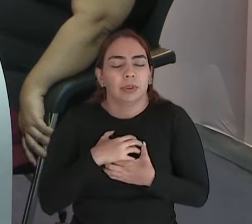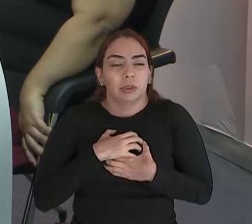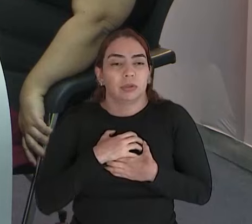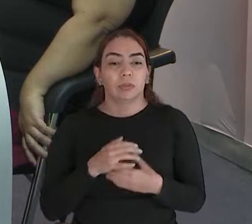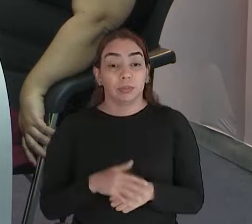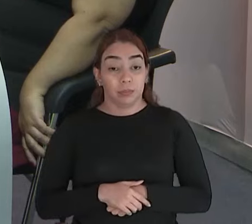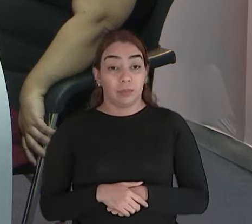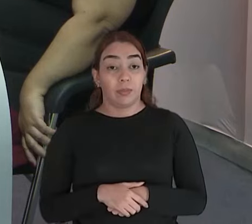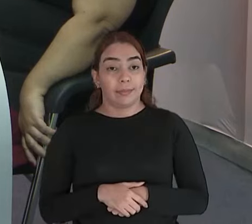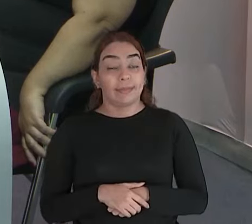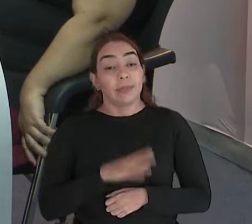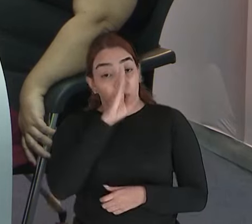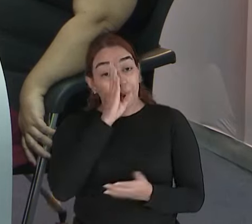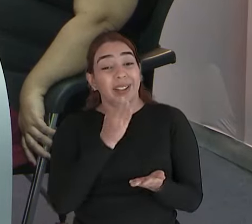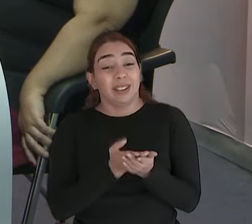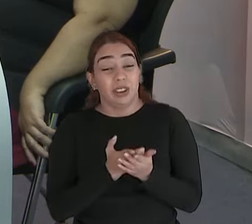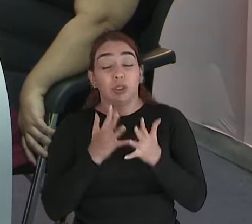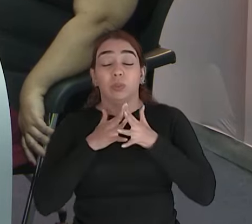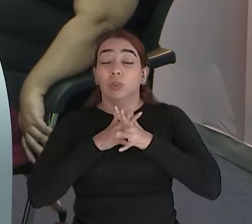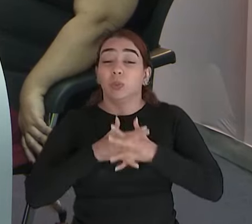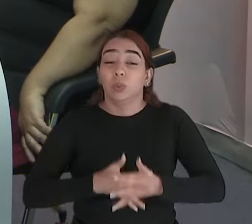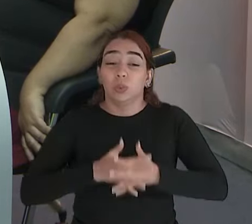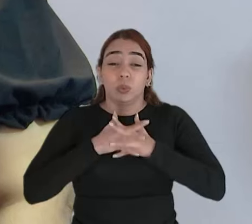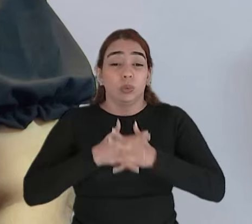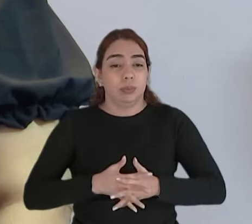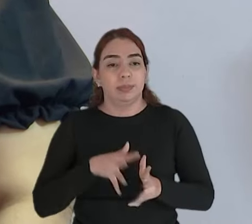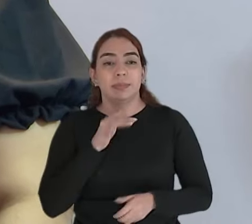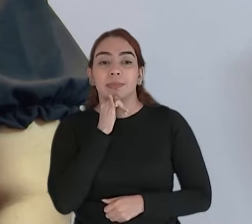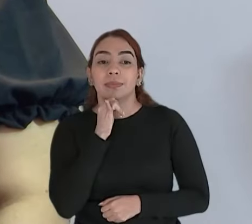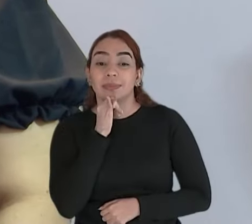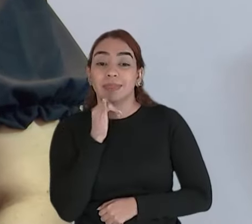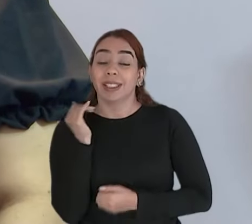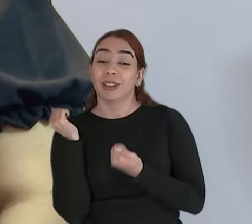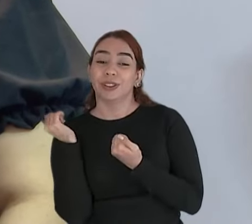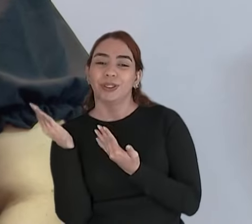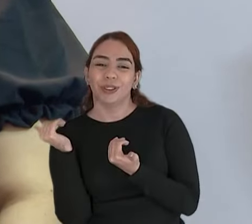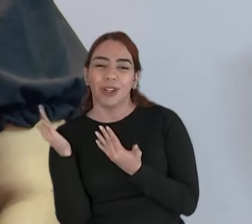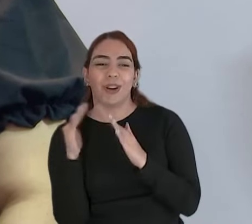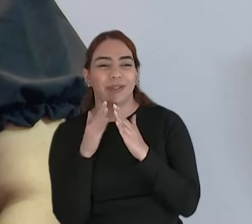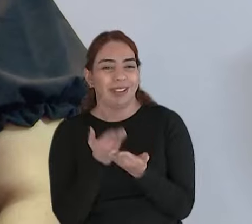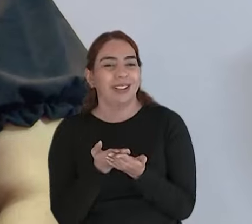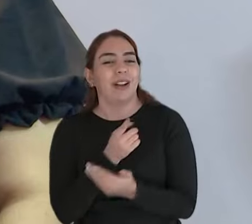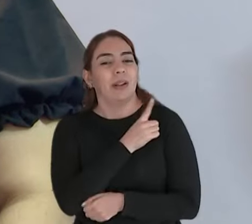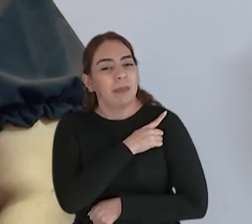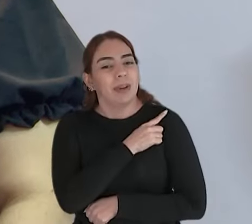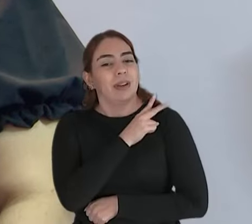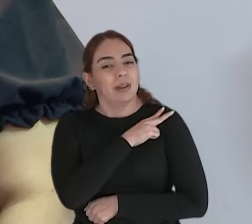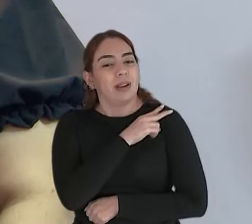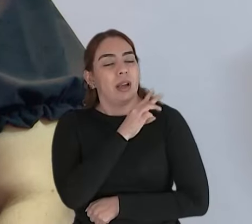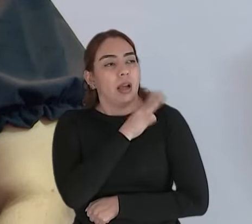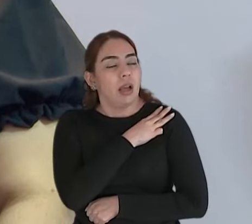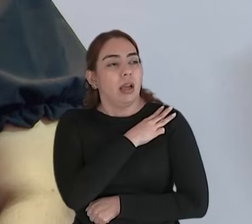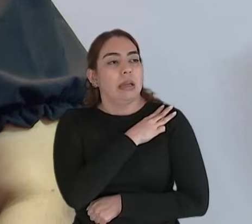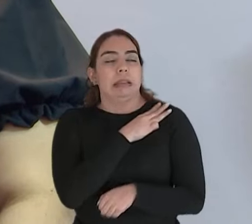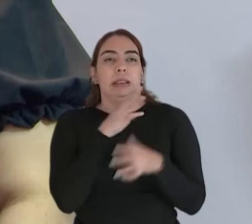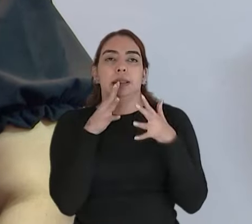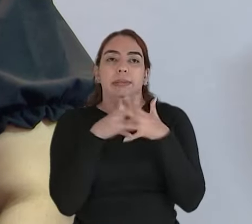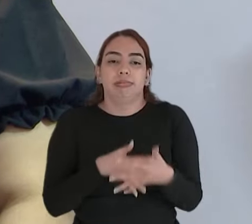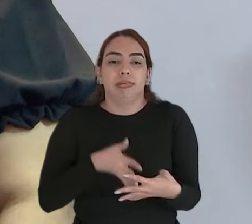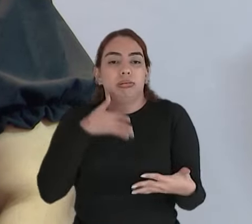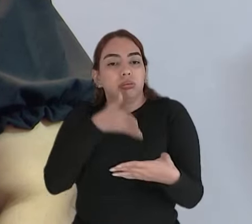Porque essa dificuldade que eu tive, né, na adolescência, no ensino médio, ela se estendeu para a faculdade. E quando